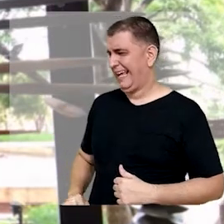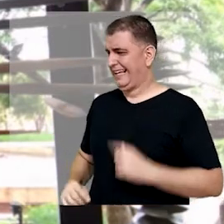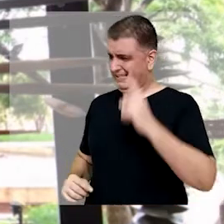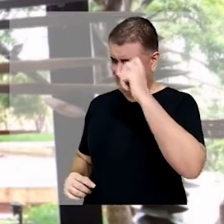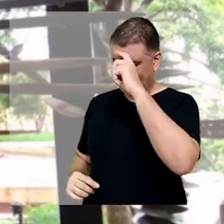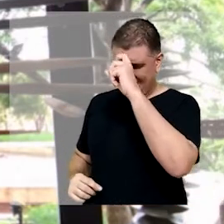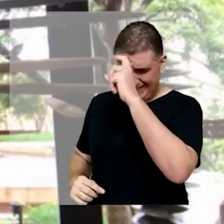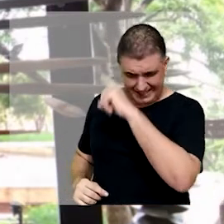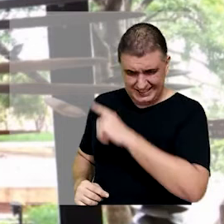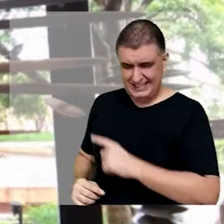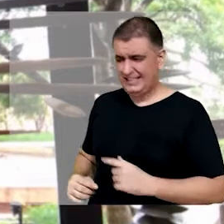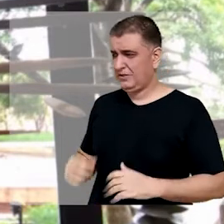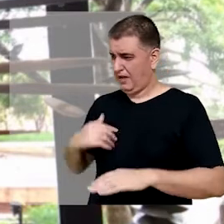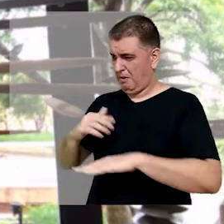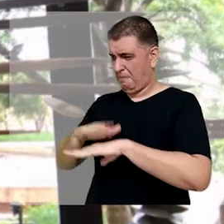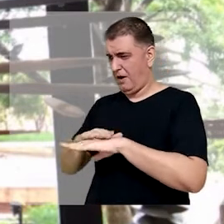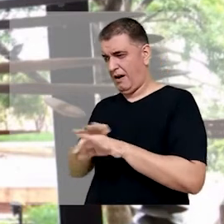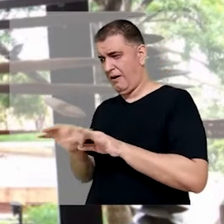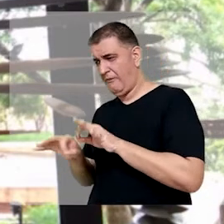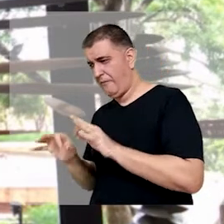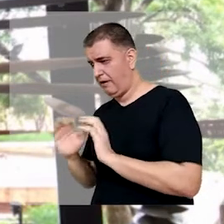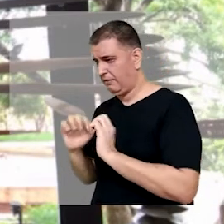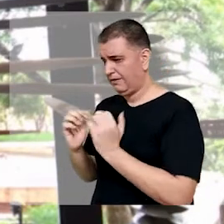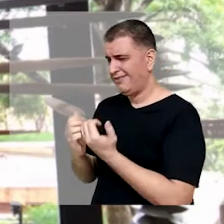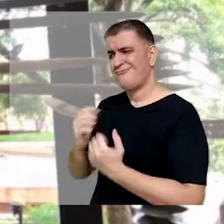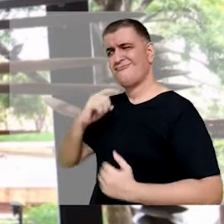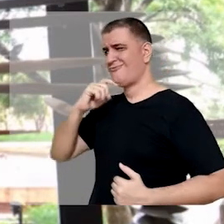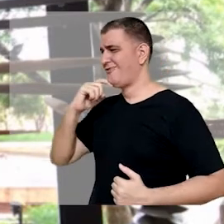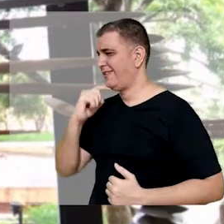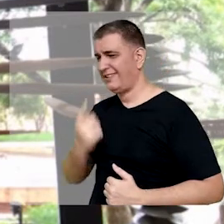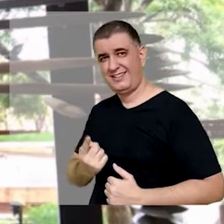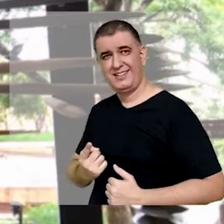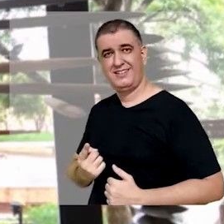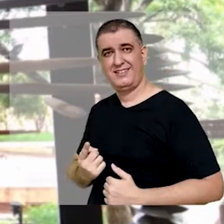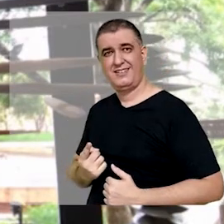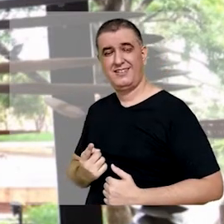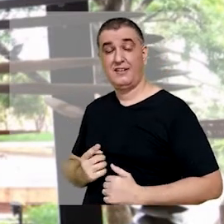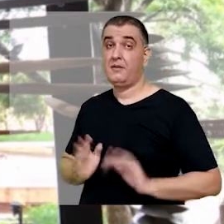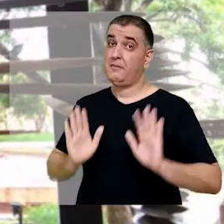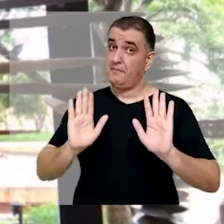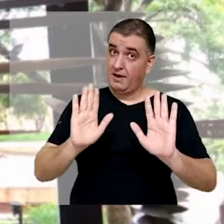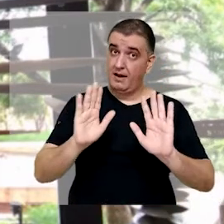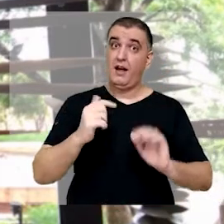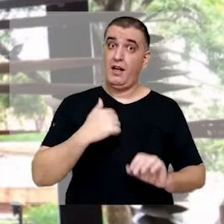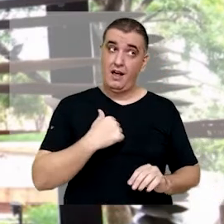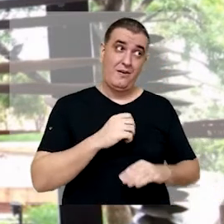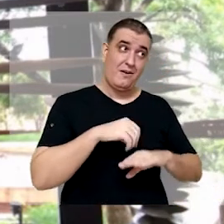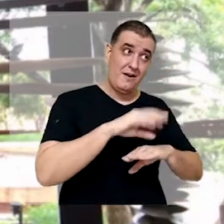mas que eu trago, e nessas vivências que eu estou dando pelo Zoom,